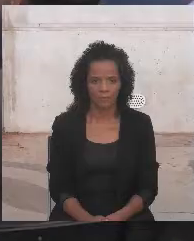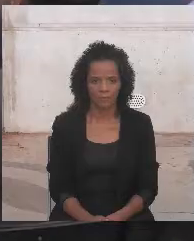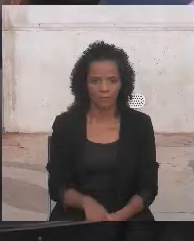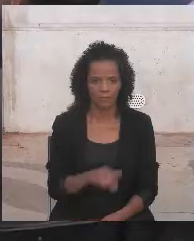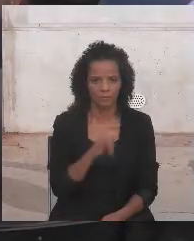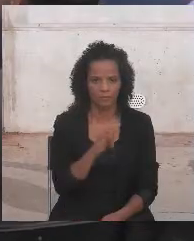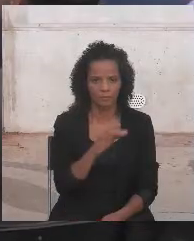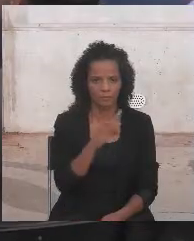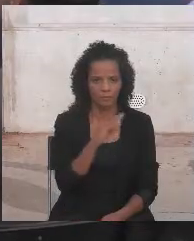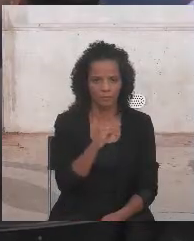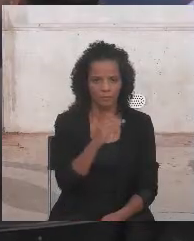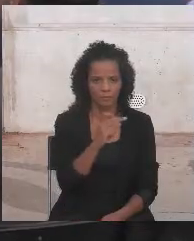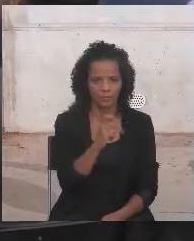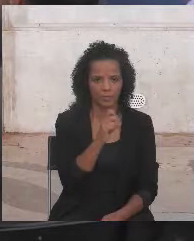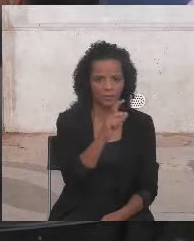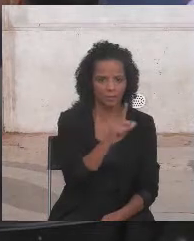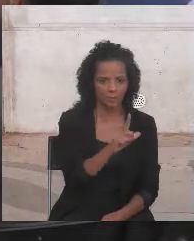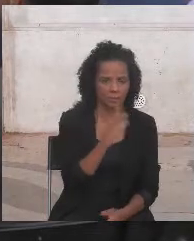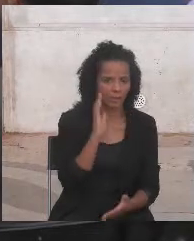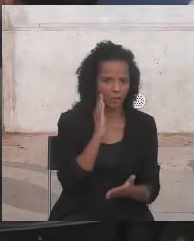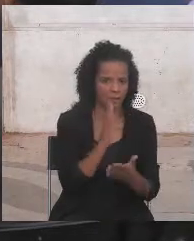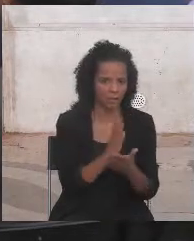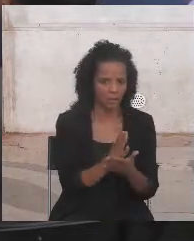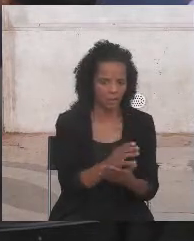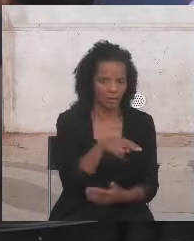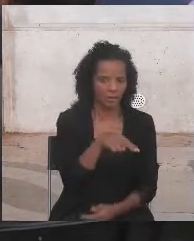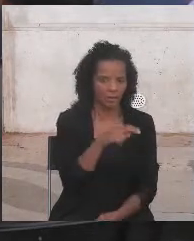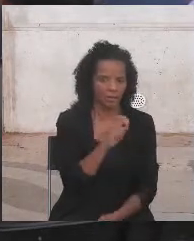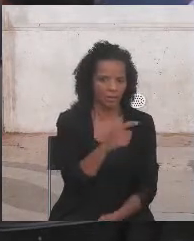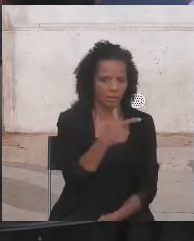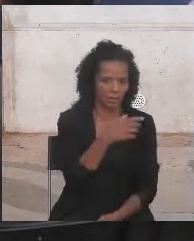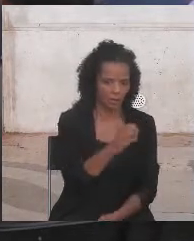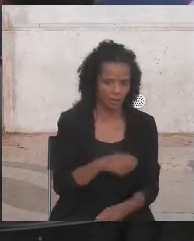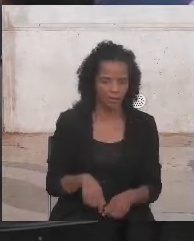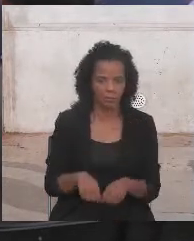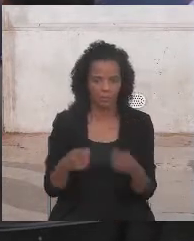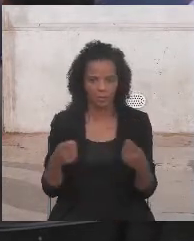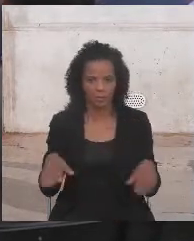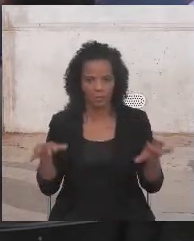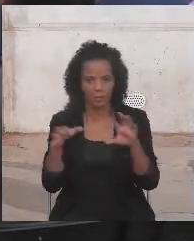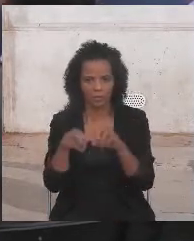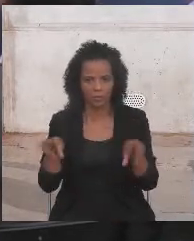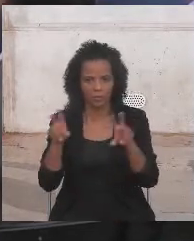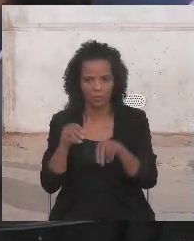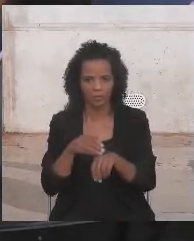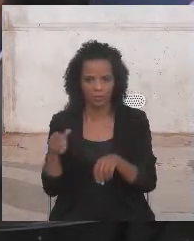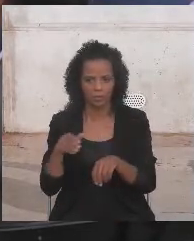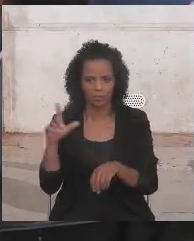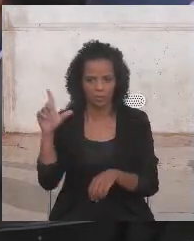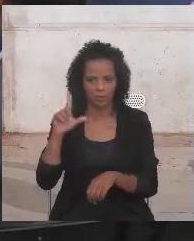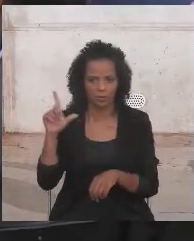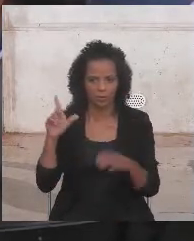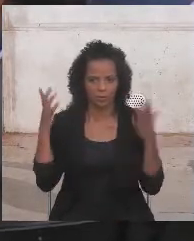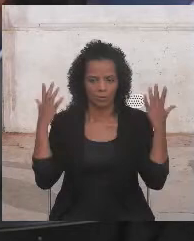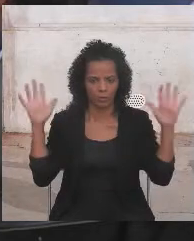Isabel Maria Mozinho de Almeida Galriza Neto, Coligação Novos Tempos, Lisboa.